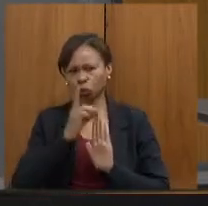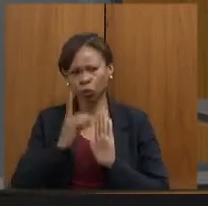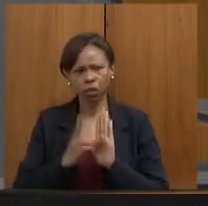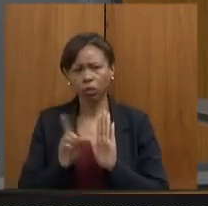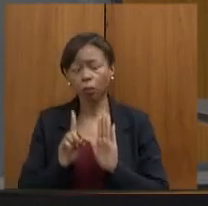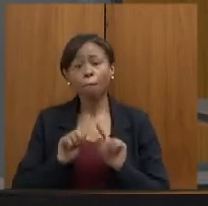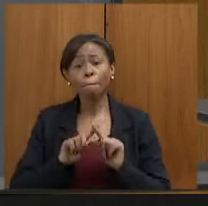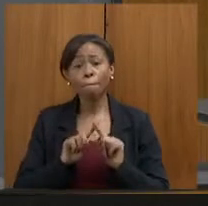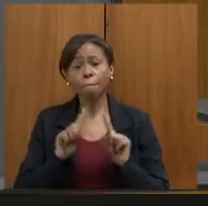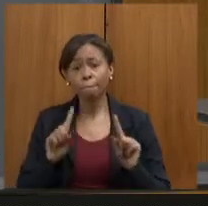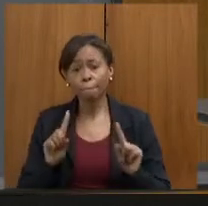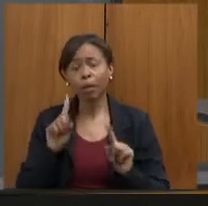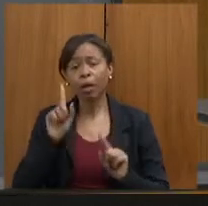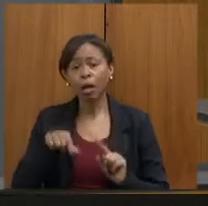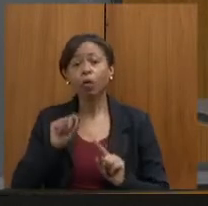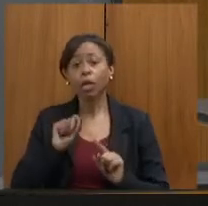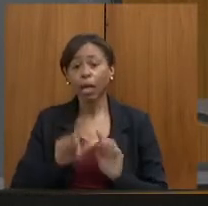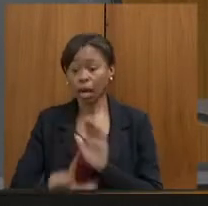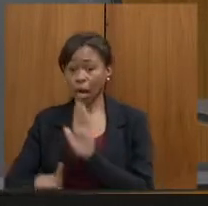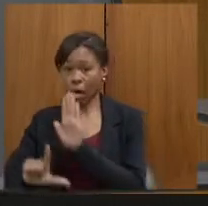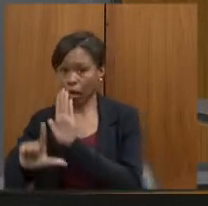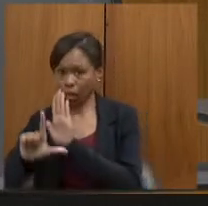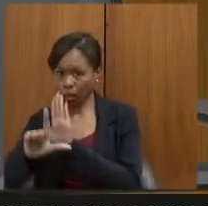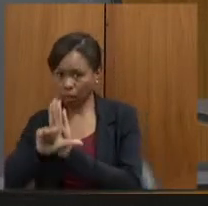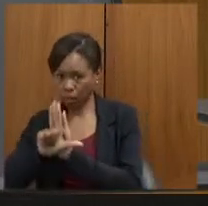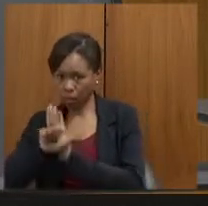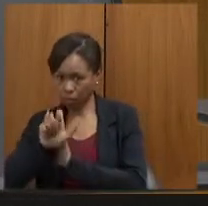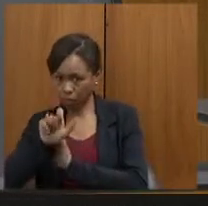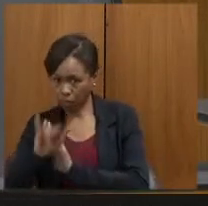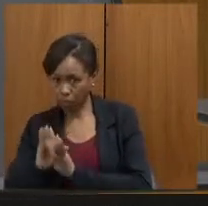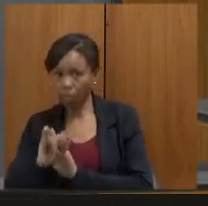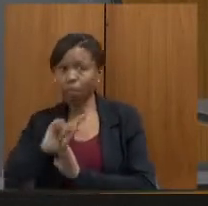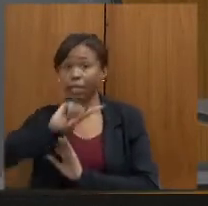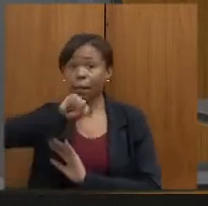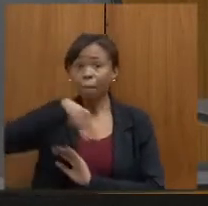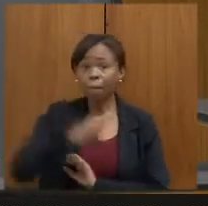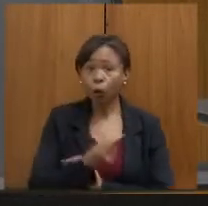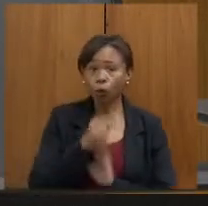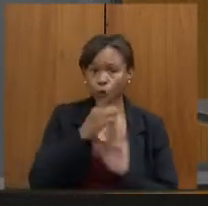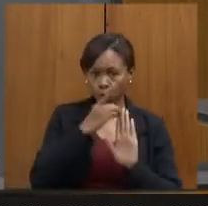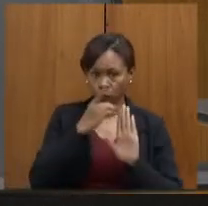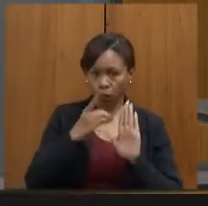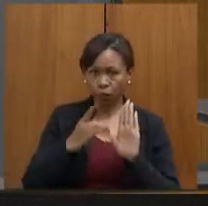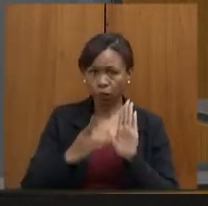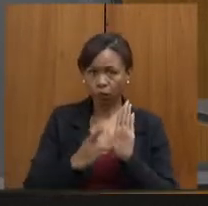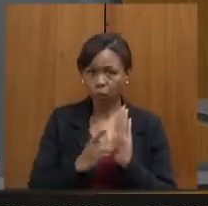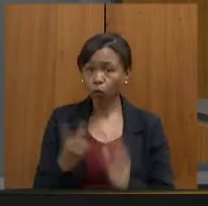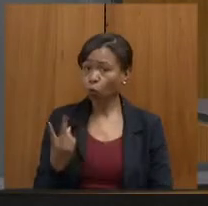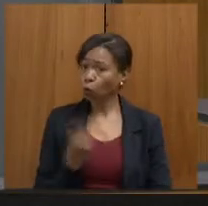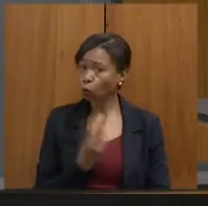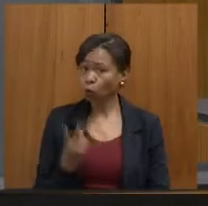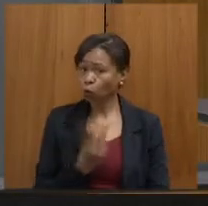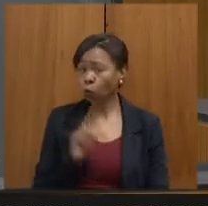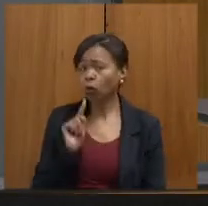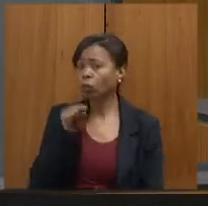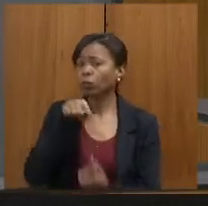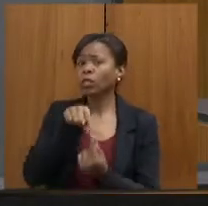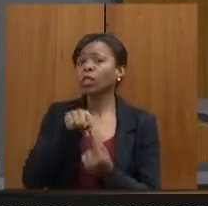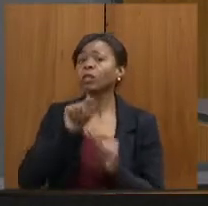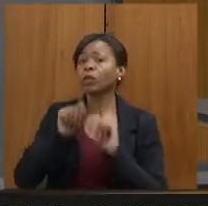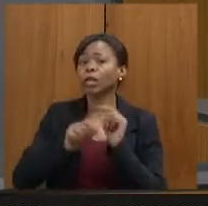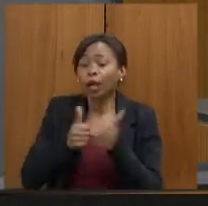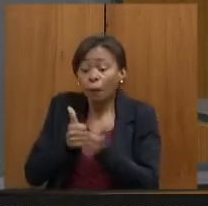decreto mas é tanto a lei quanto posteriormente o decreto visão a questão do